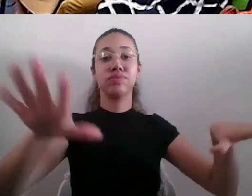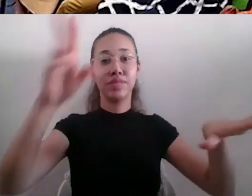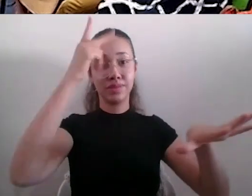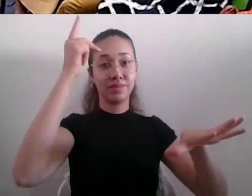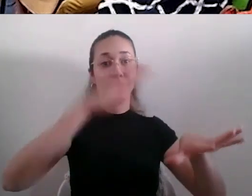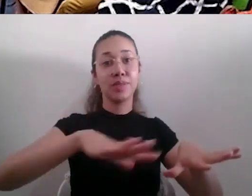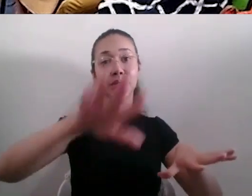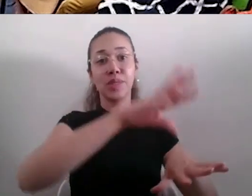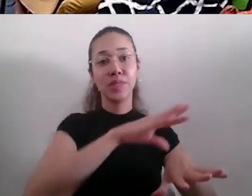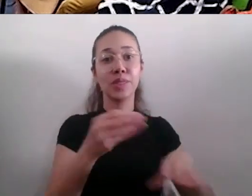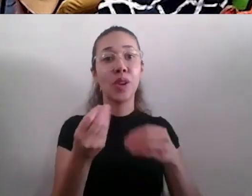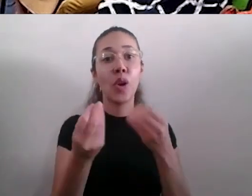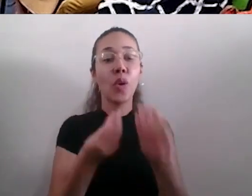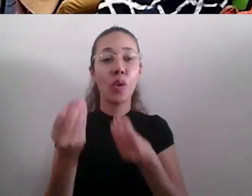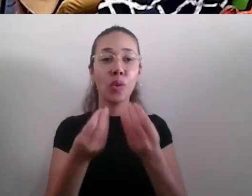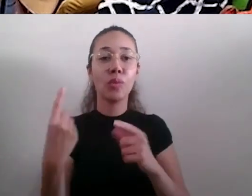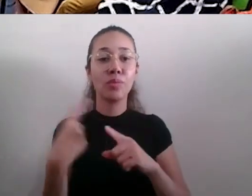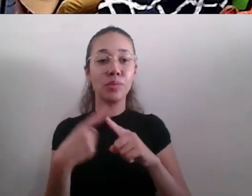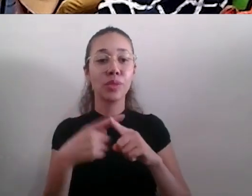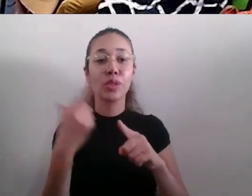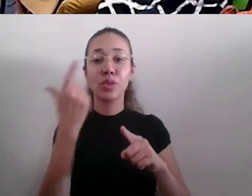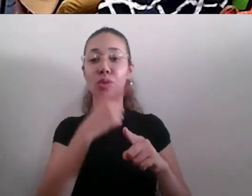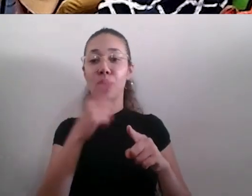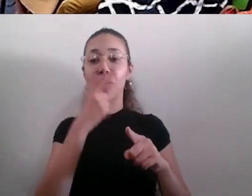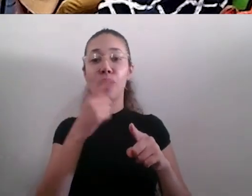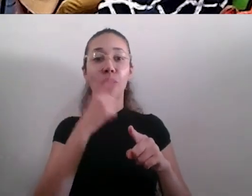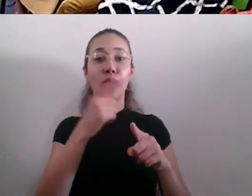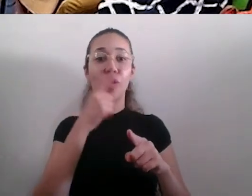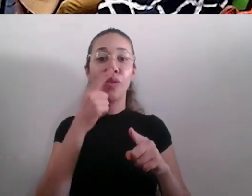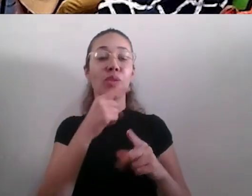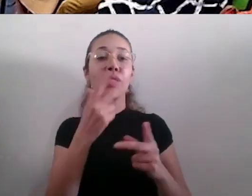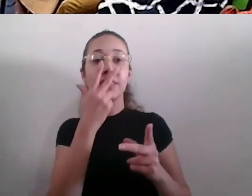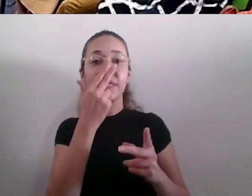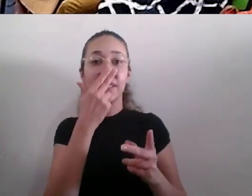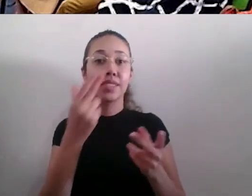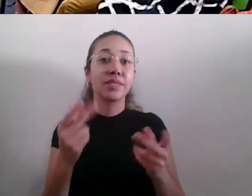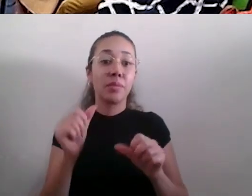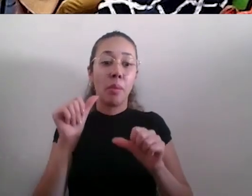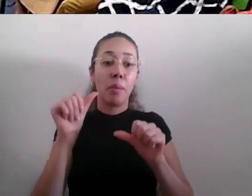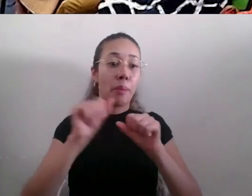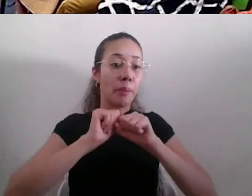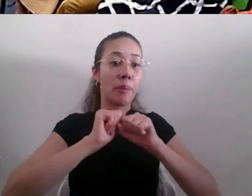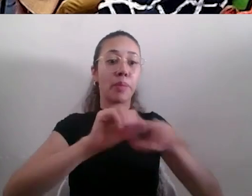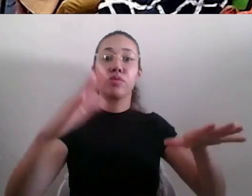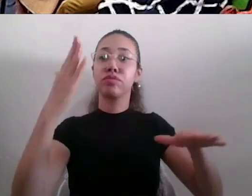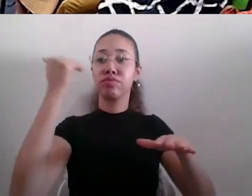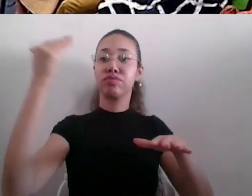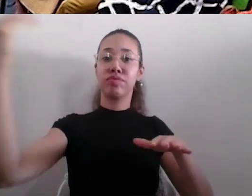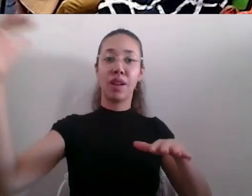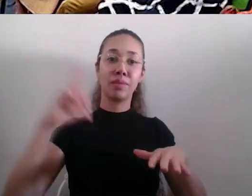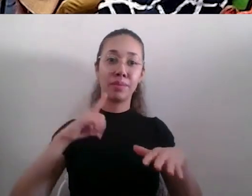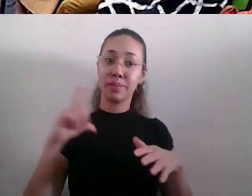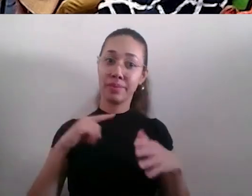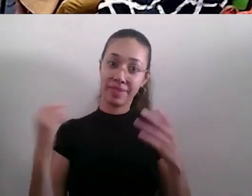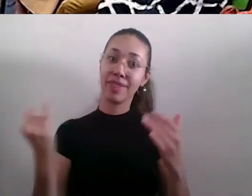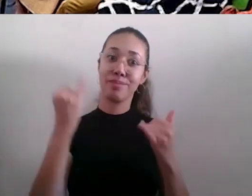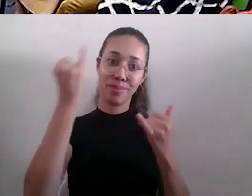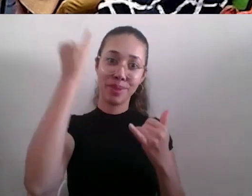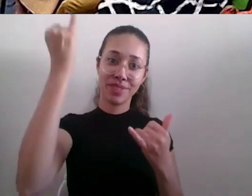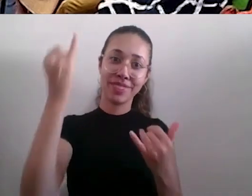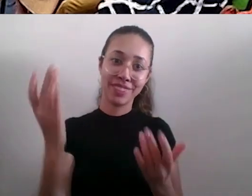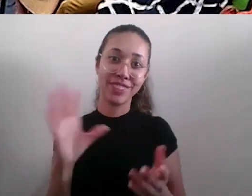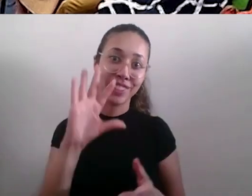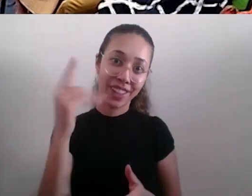esse destaque, né? Que a gente já tem aqui, vamos dizer, um poder, porque destaque, fama é poder, né? Claro, então, claro. Você já